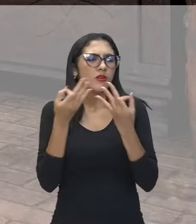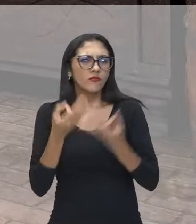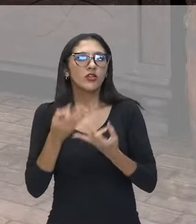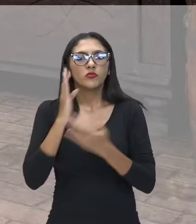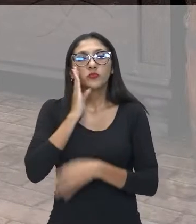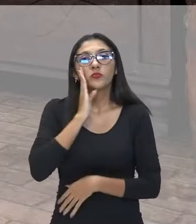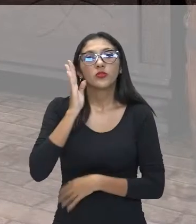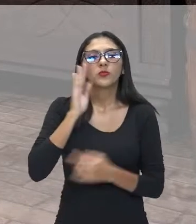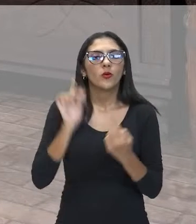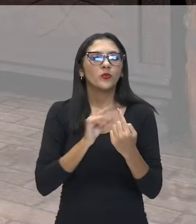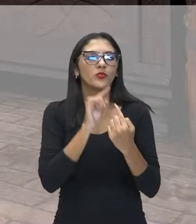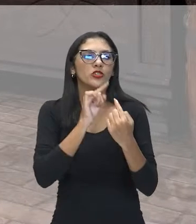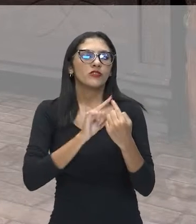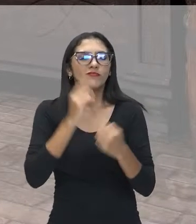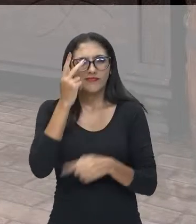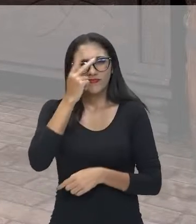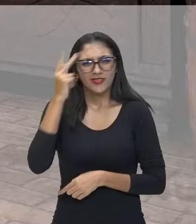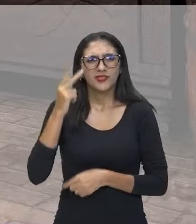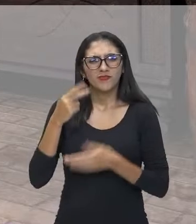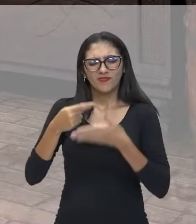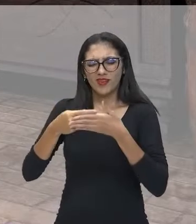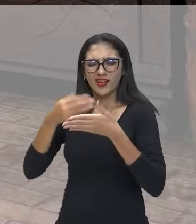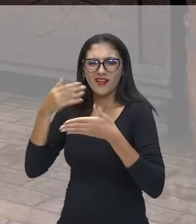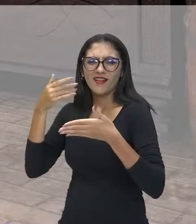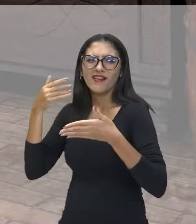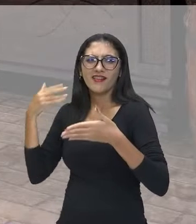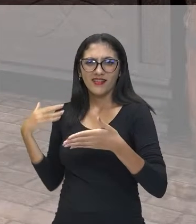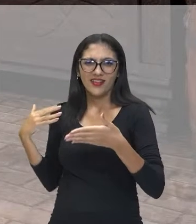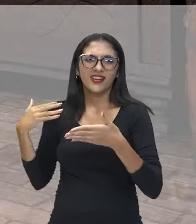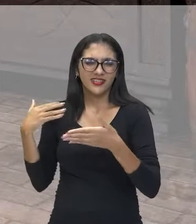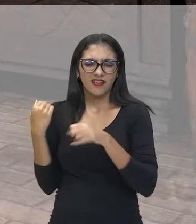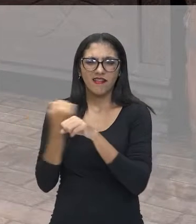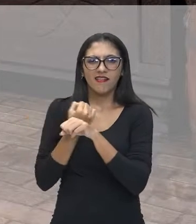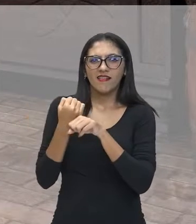buscas dos alquimistas lá, né, nos primórdios